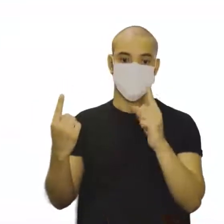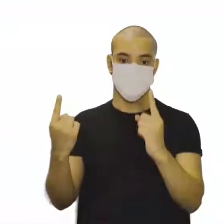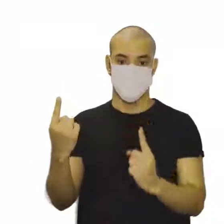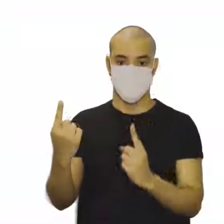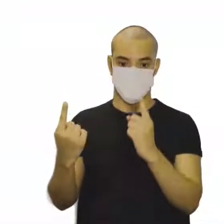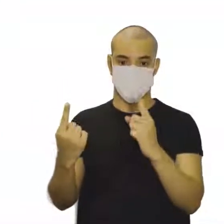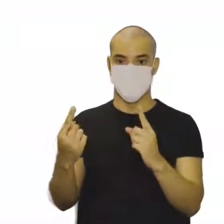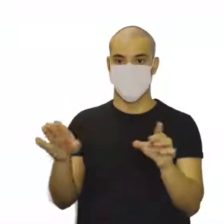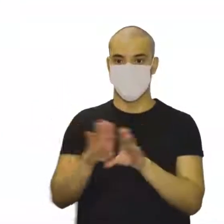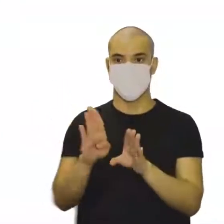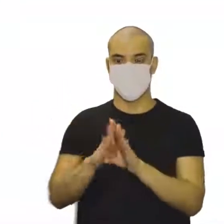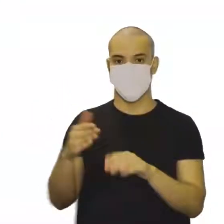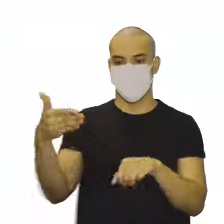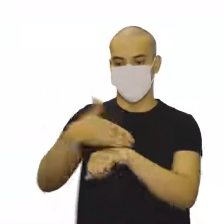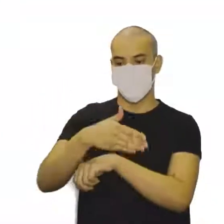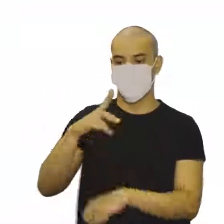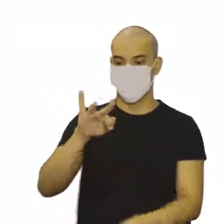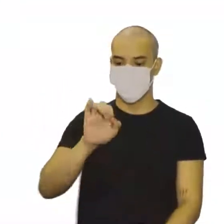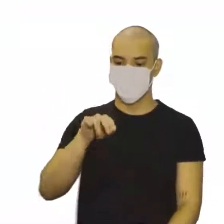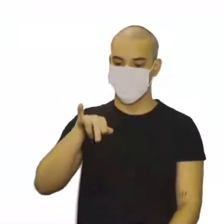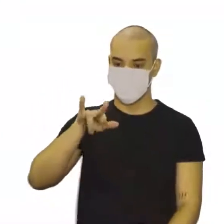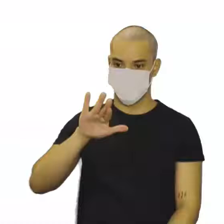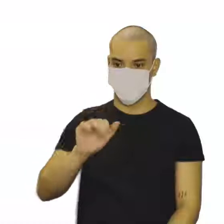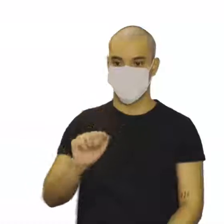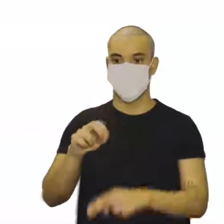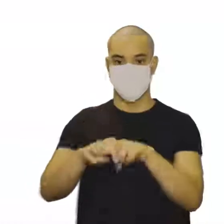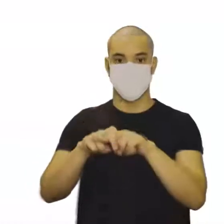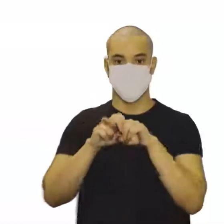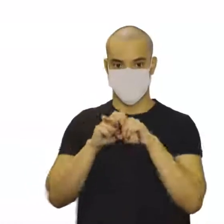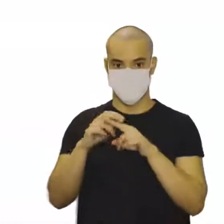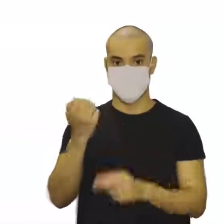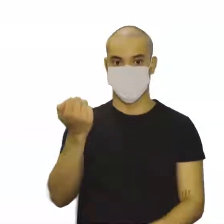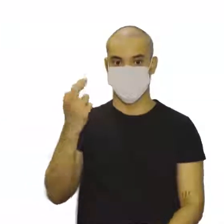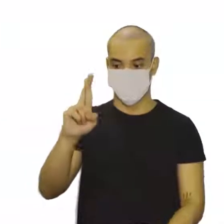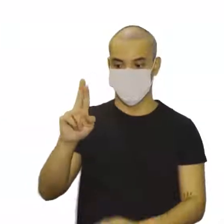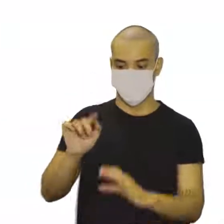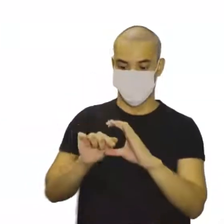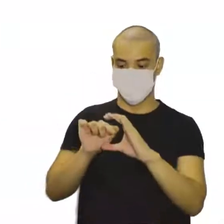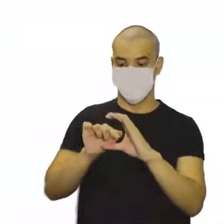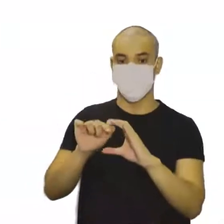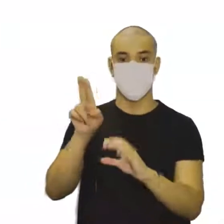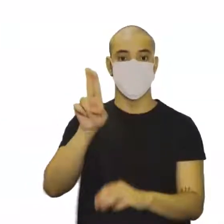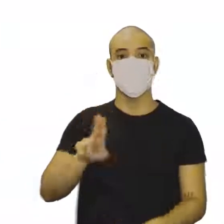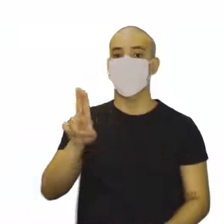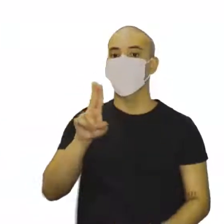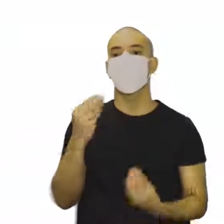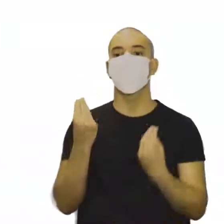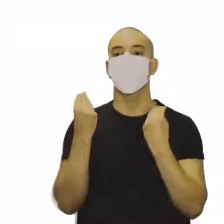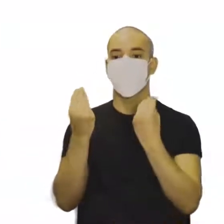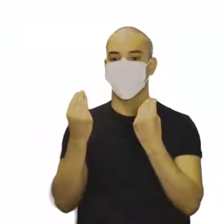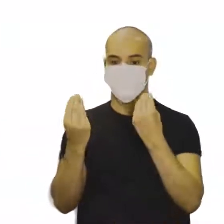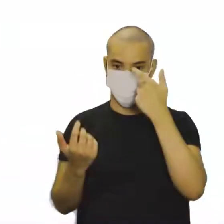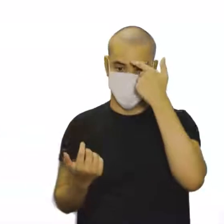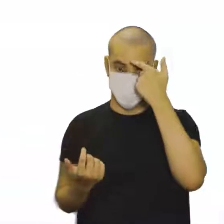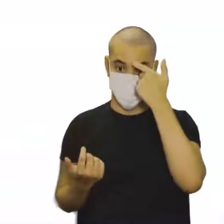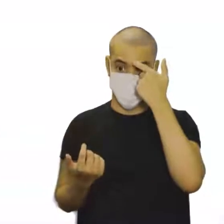alta frequência. O núcleo de ar aqui, ele é utilizado o quê? Para